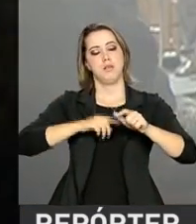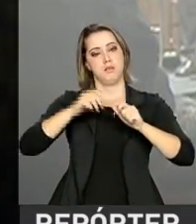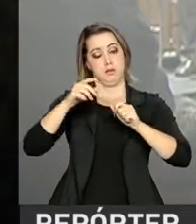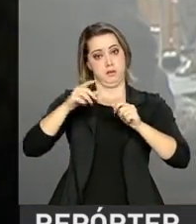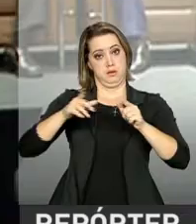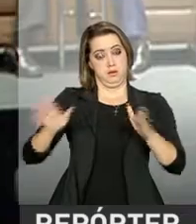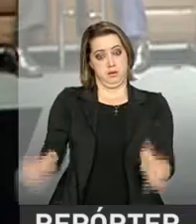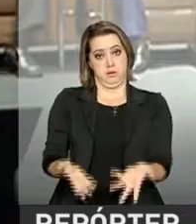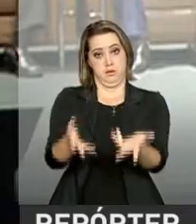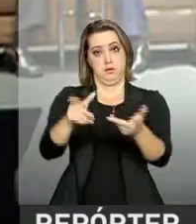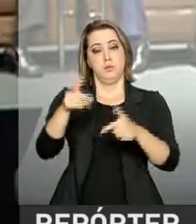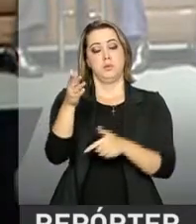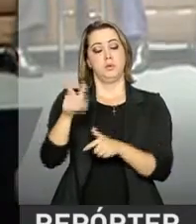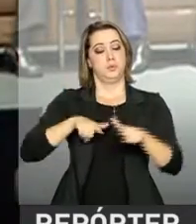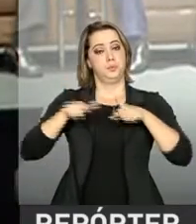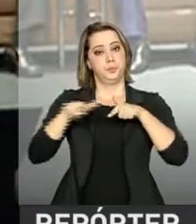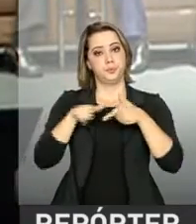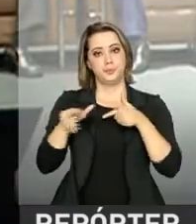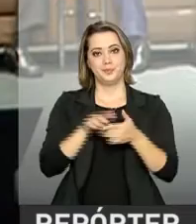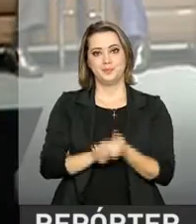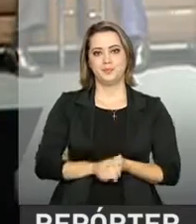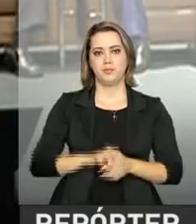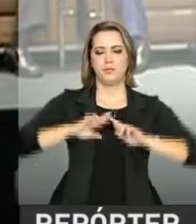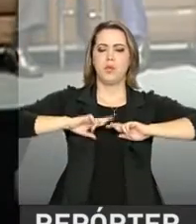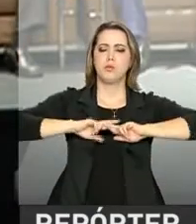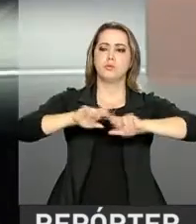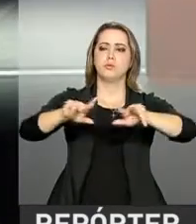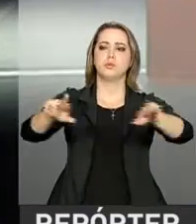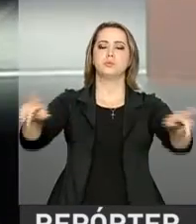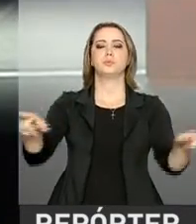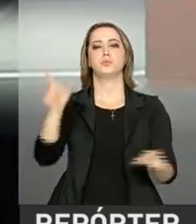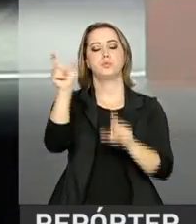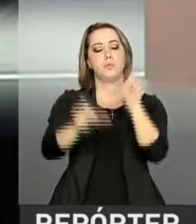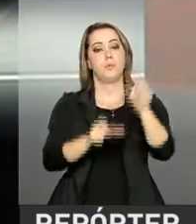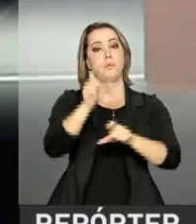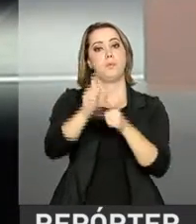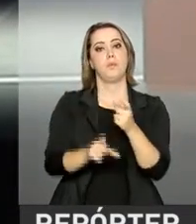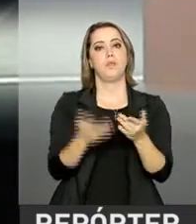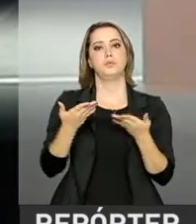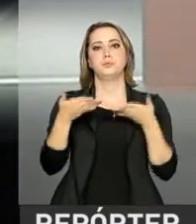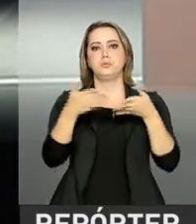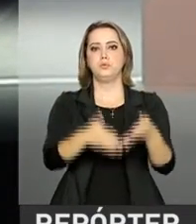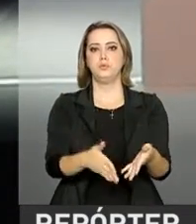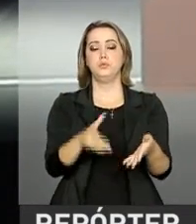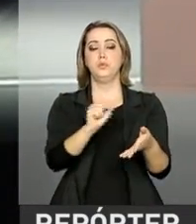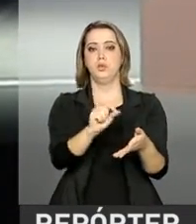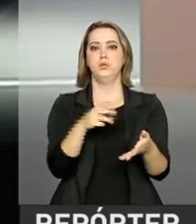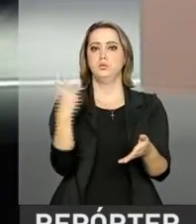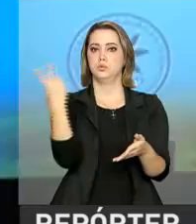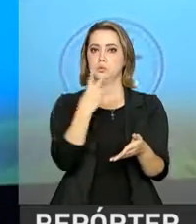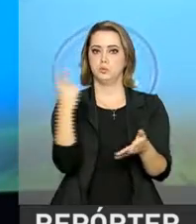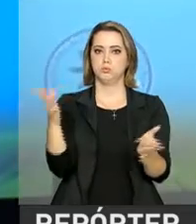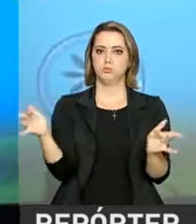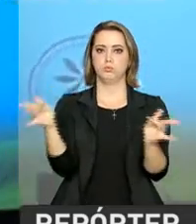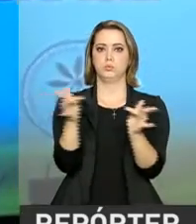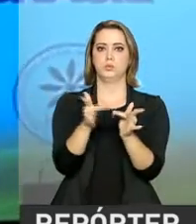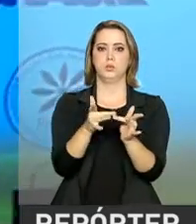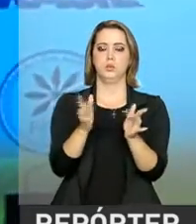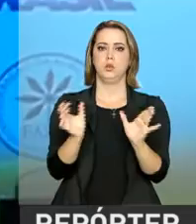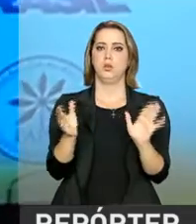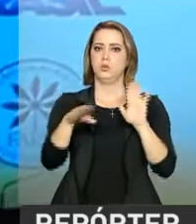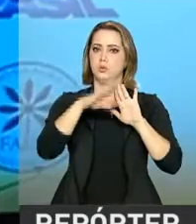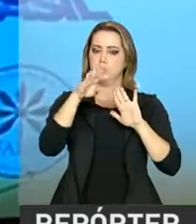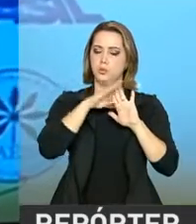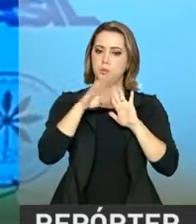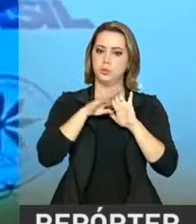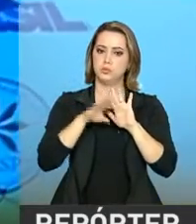sérgio centenas de produtores rurais paulistas participaram do evento são paulo é o segundo estado do país a aderir ao agro mais o primeiro foi